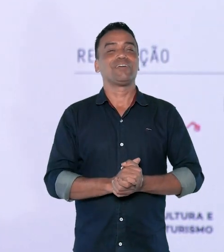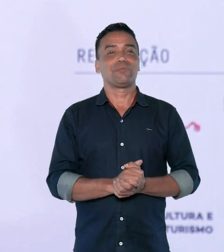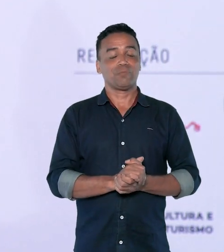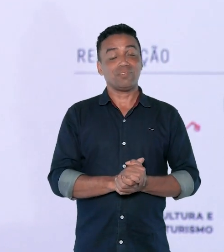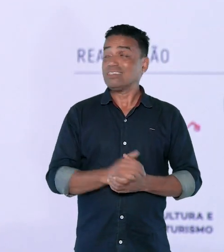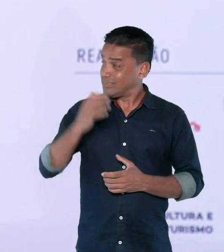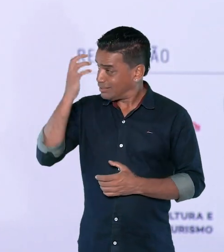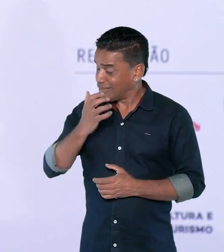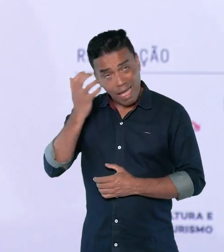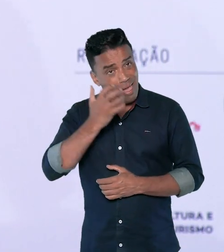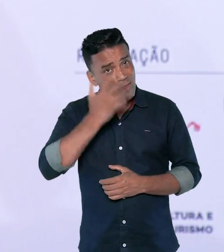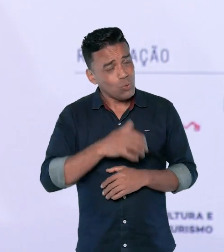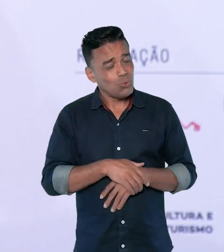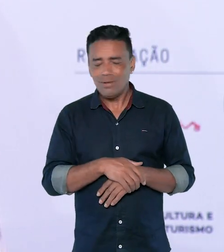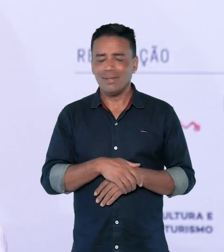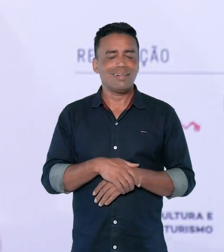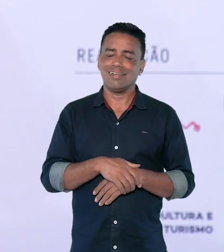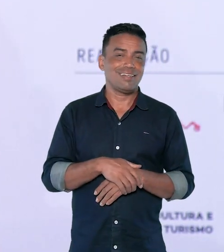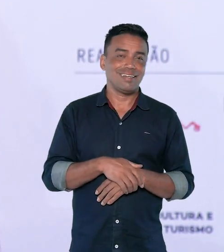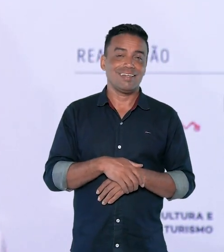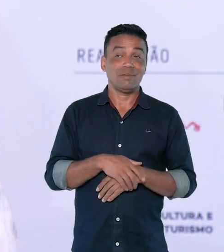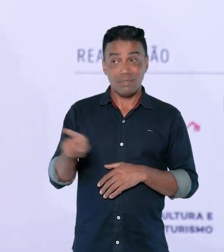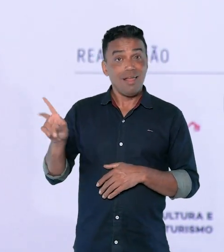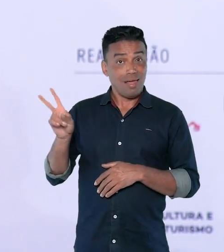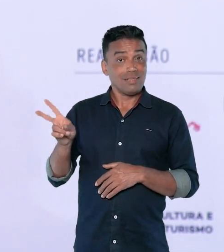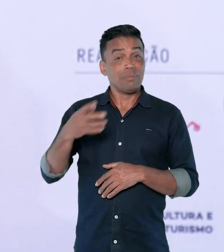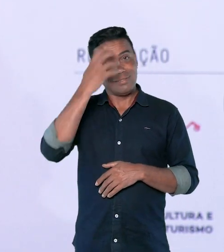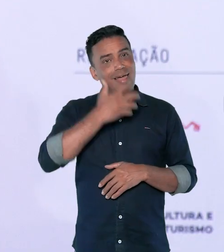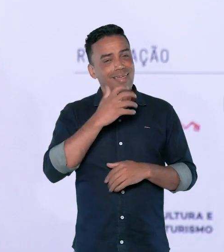E ele, é sério? O gesto é sério, não